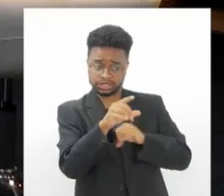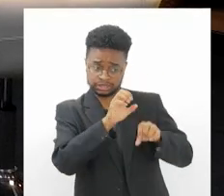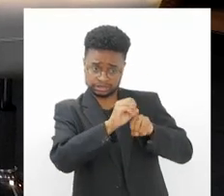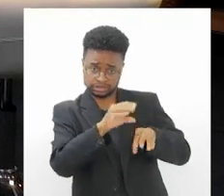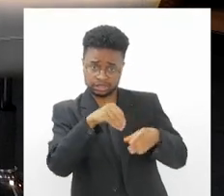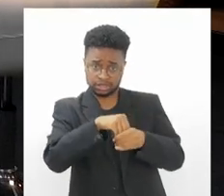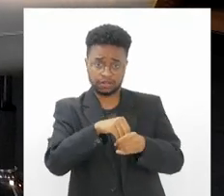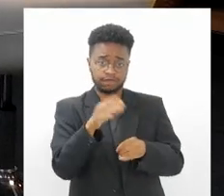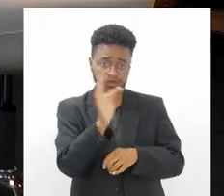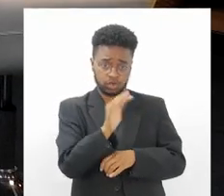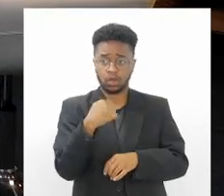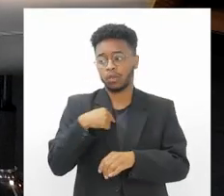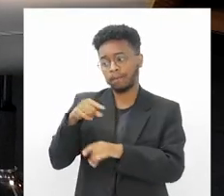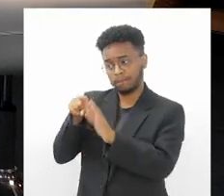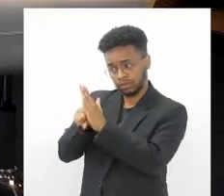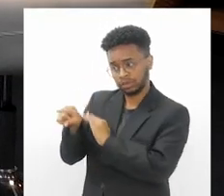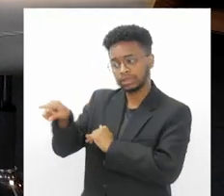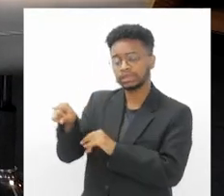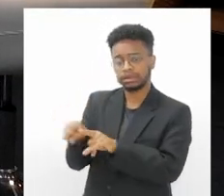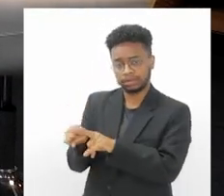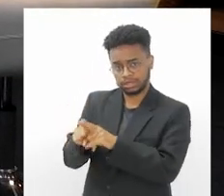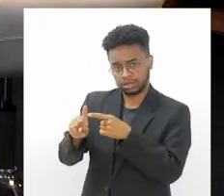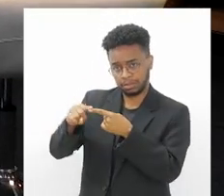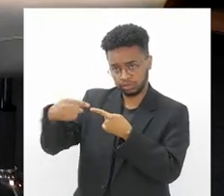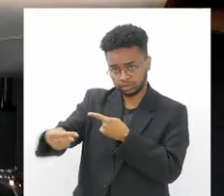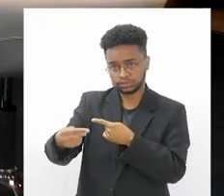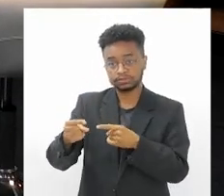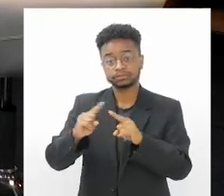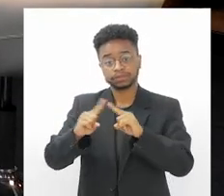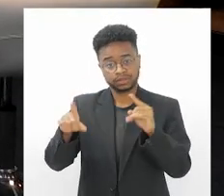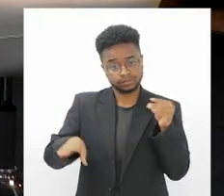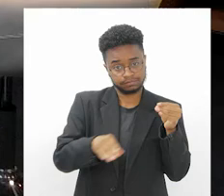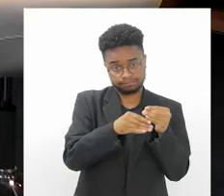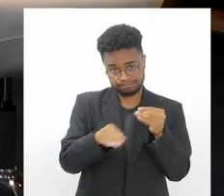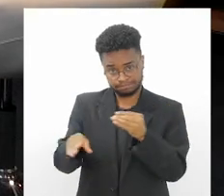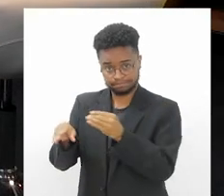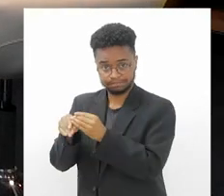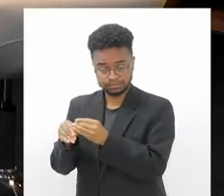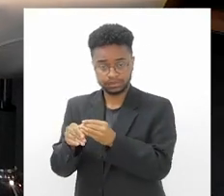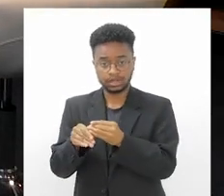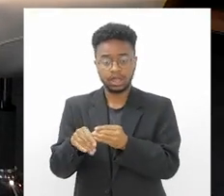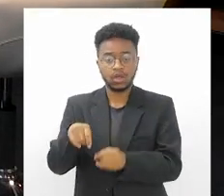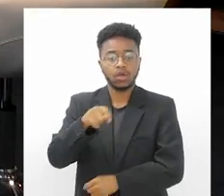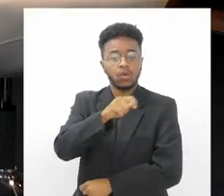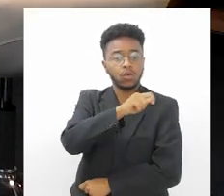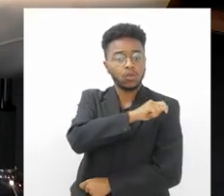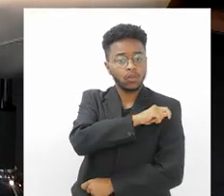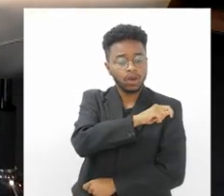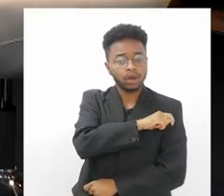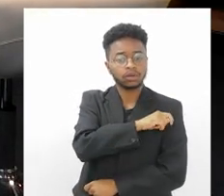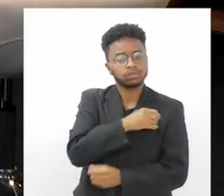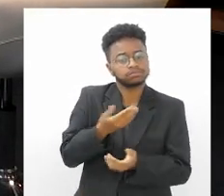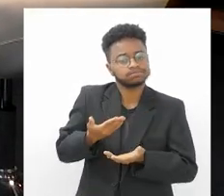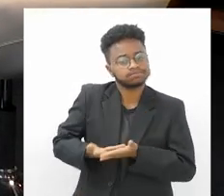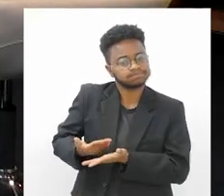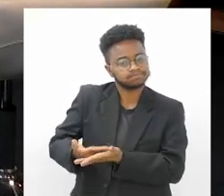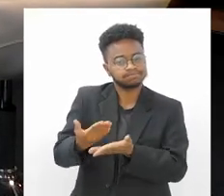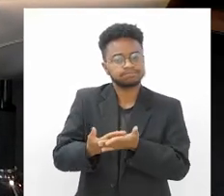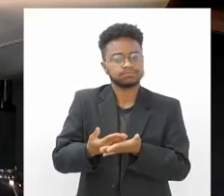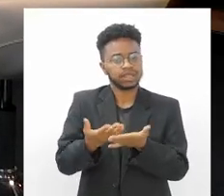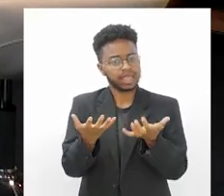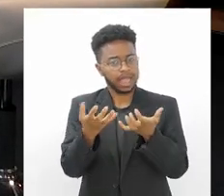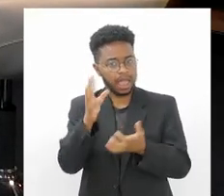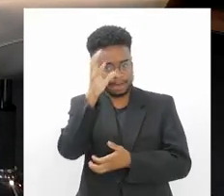na universidade, eu também vou fazer essa pergunta para a senhora depois, mas já emendando, os alunos que estão ali